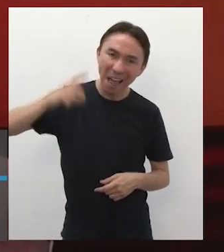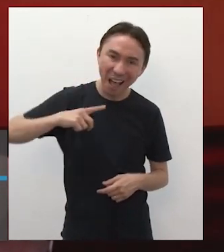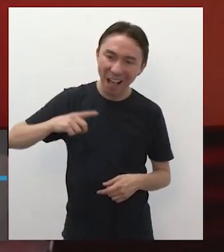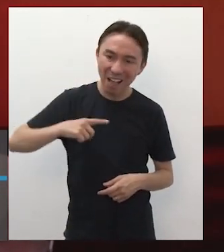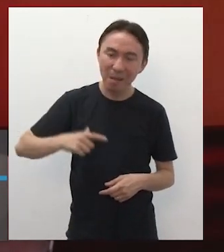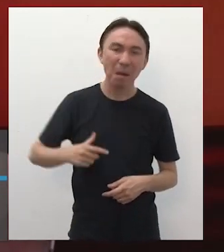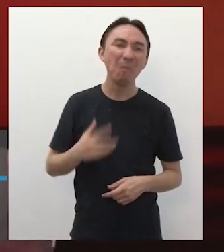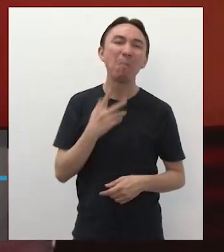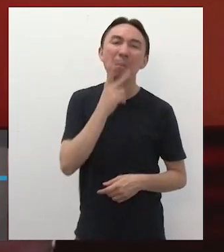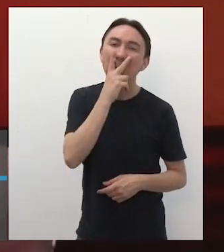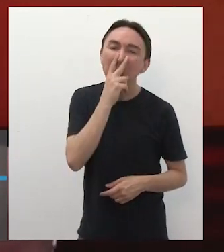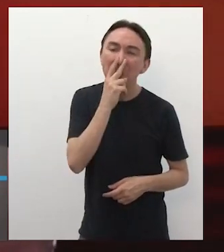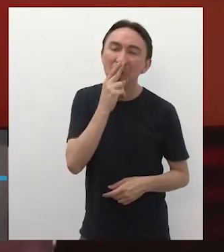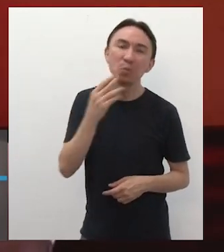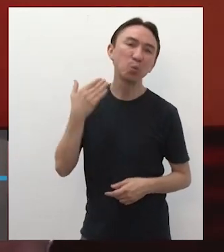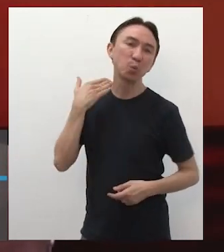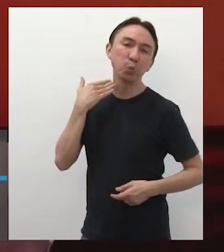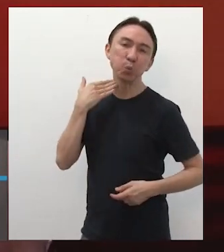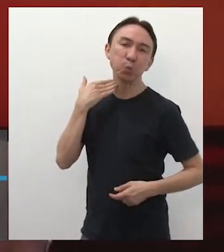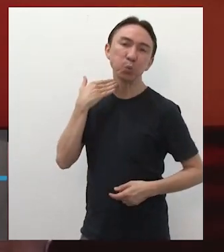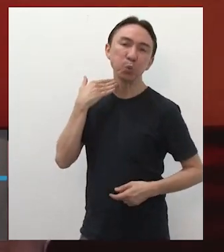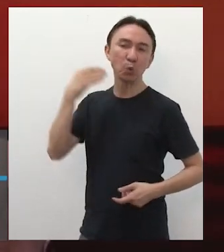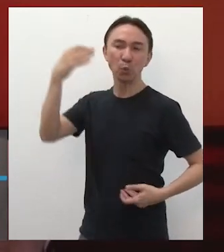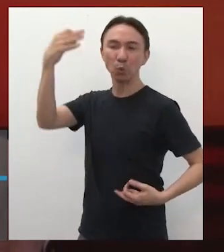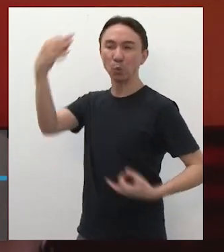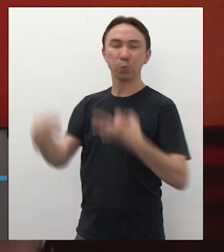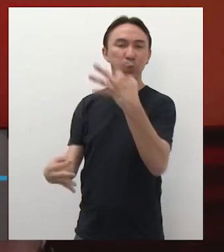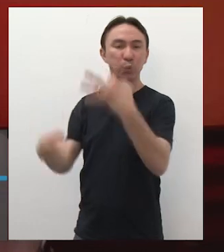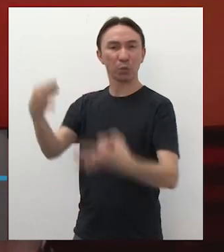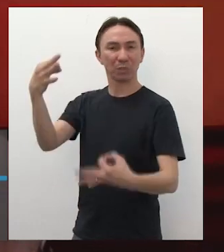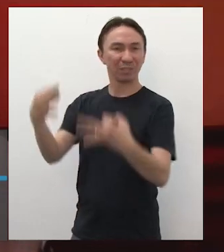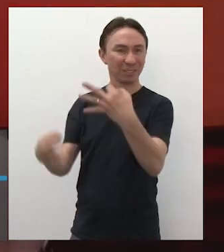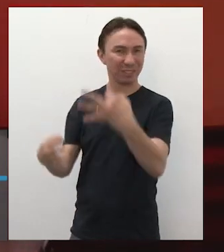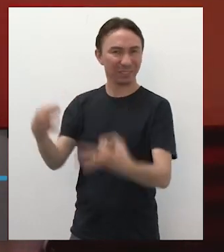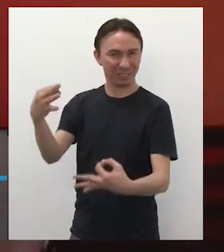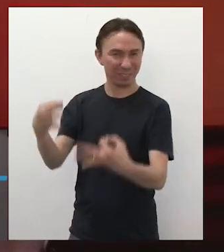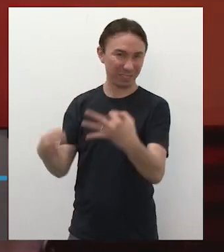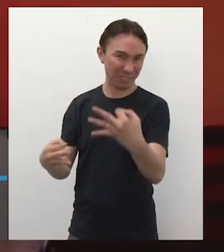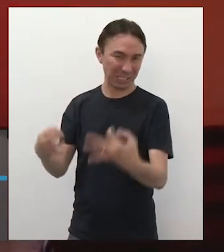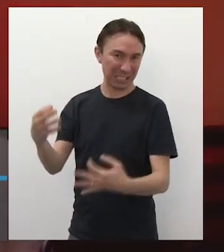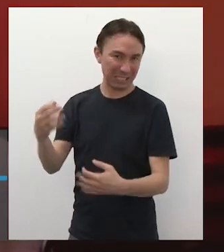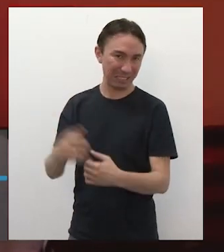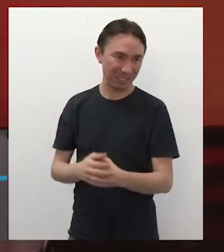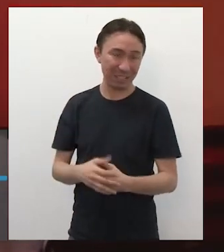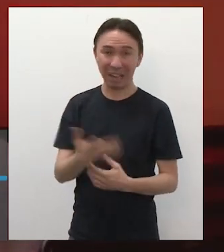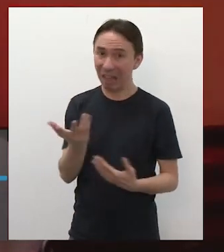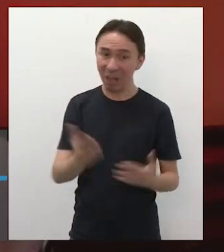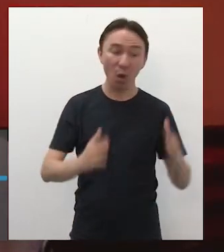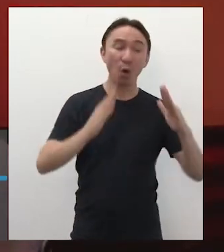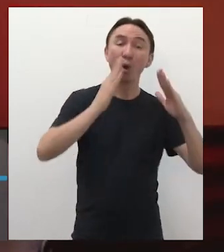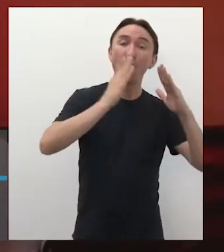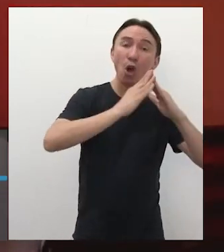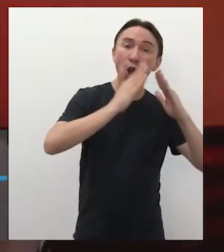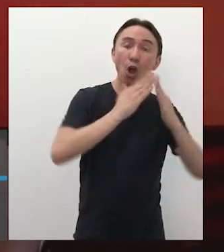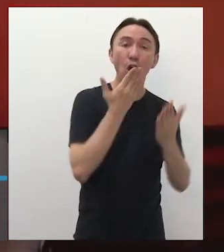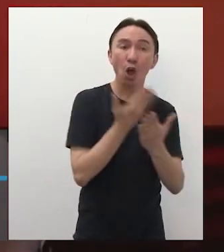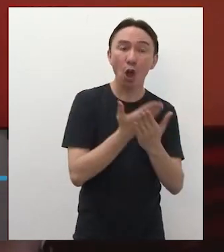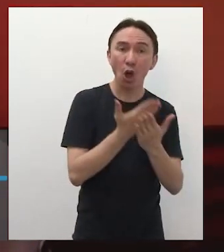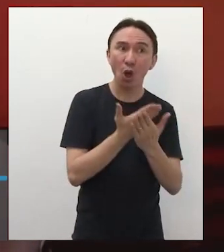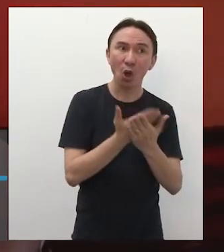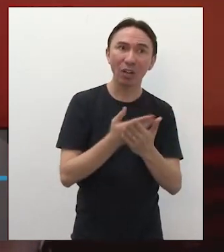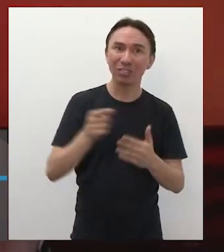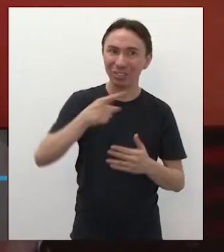Como superar essa postura, principalmente na escola? Aqui não está especificado se é com alunos ou se é